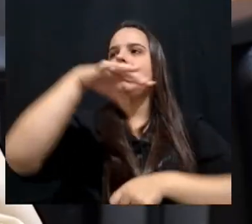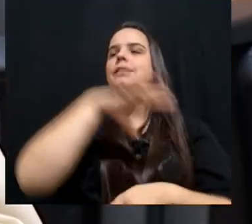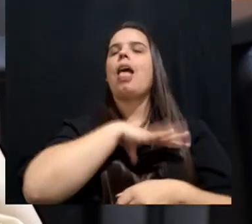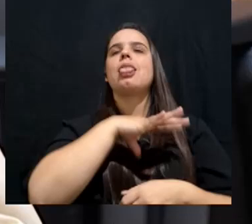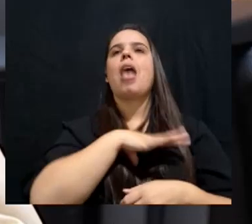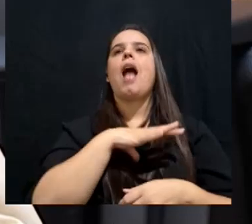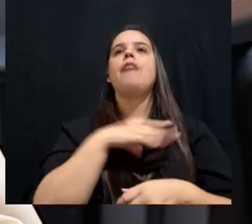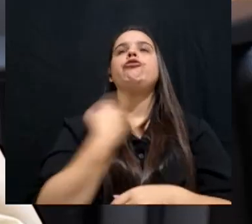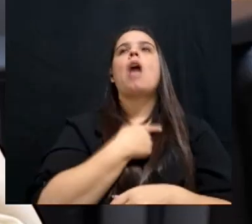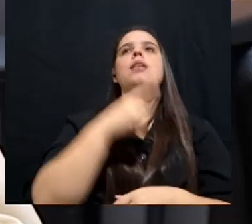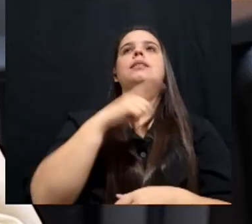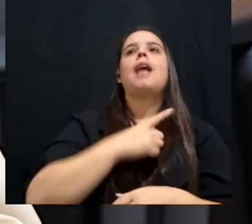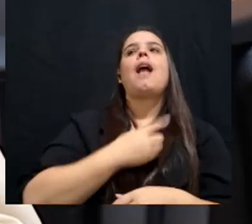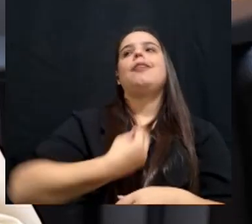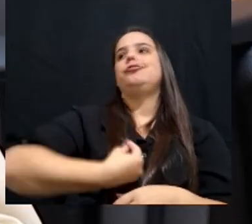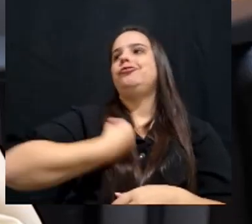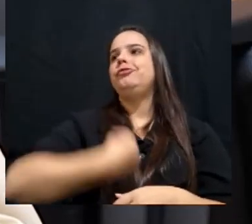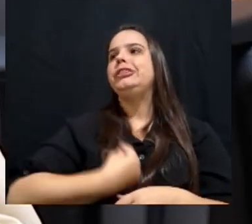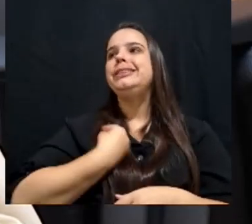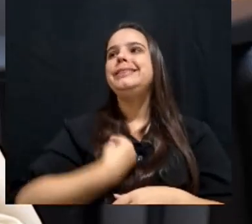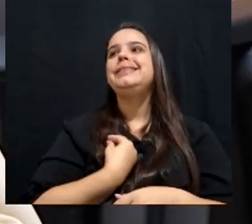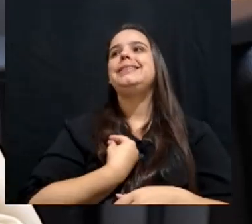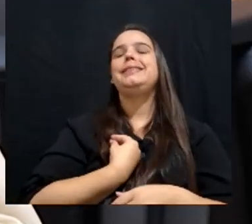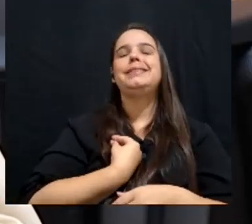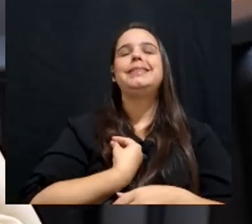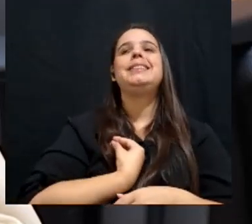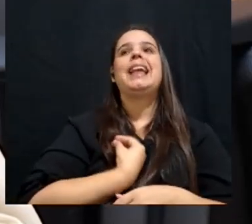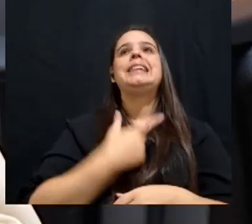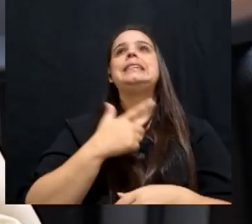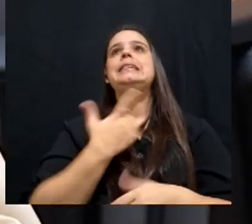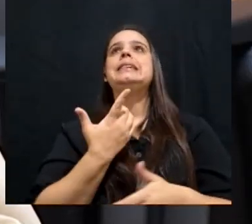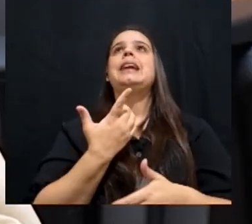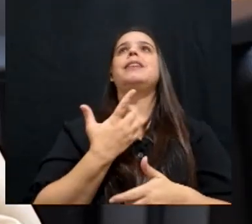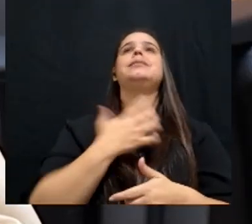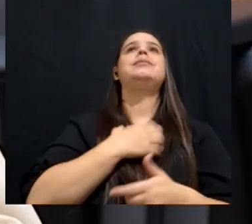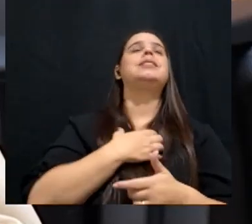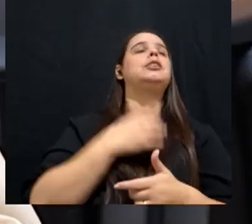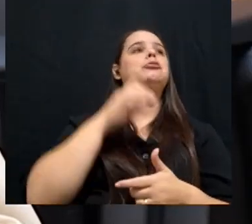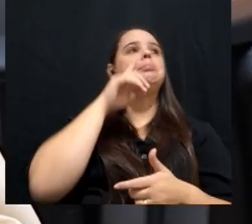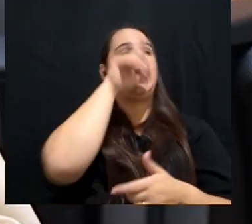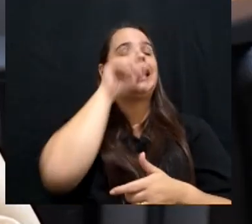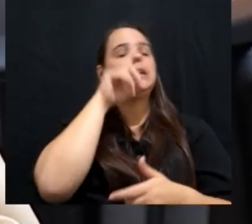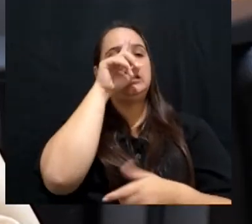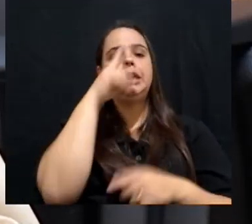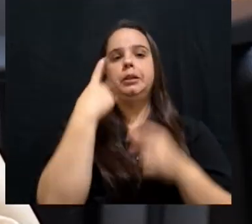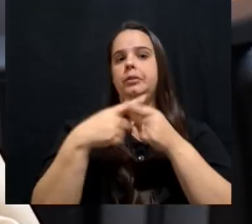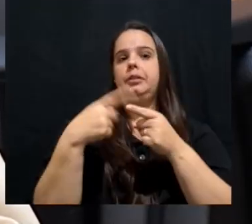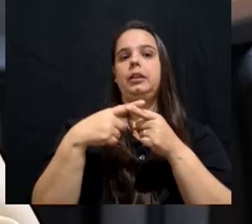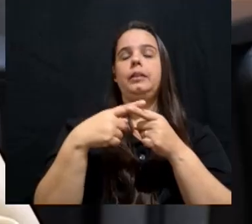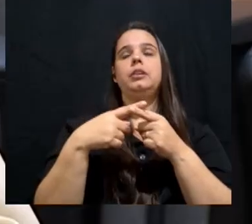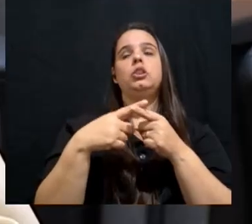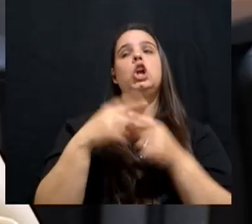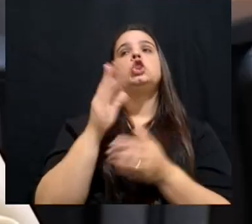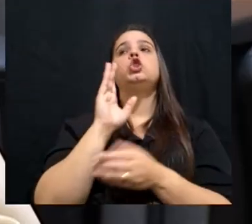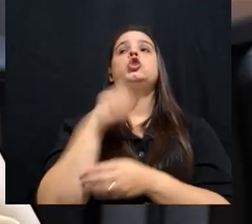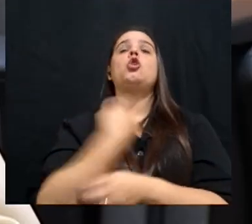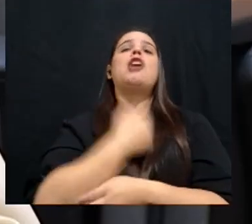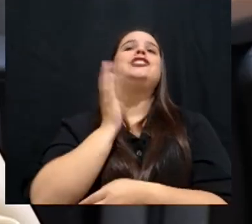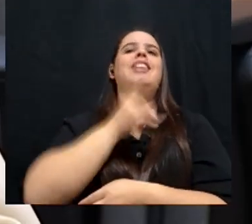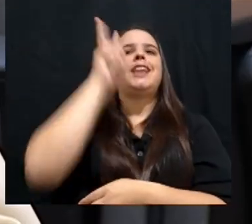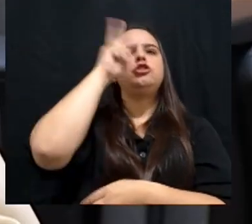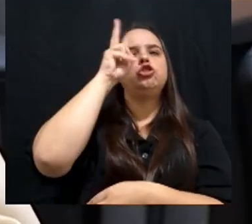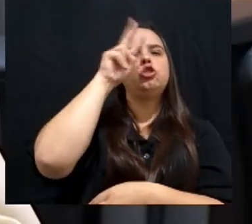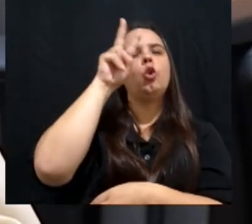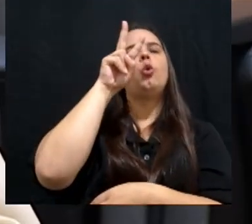sendo colocadas em risco, e já temos históricos de vidas perdidas na nossa cidade. Então, a gente não pode